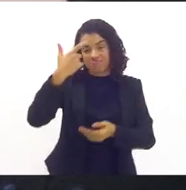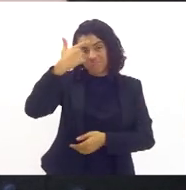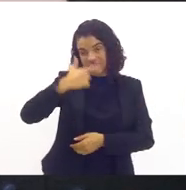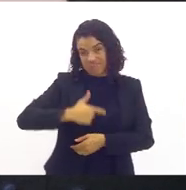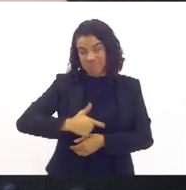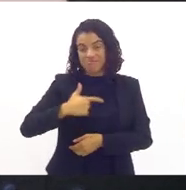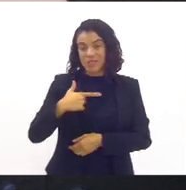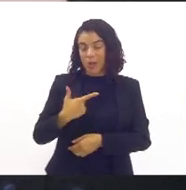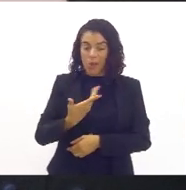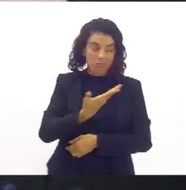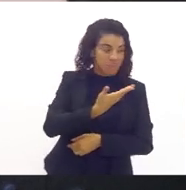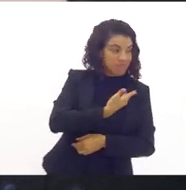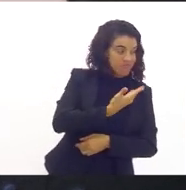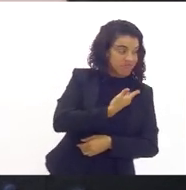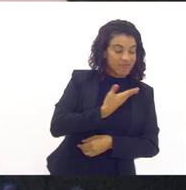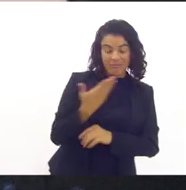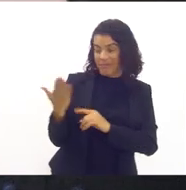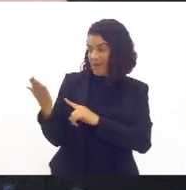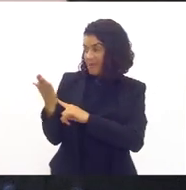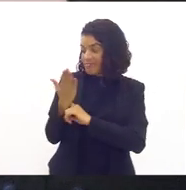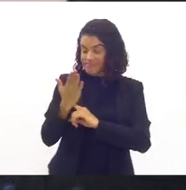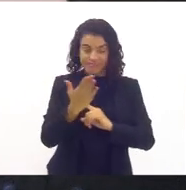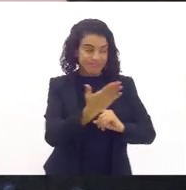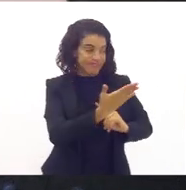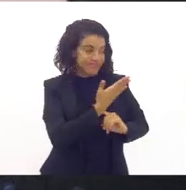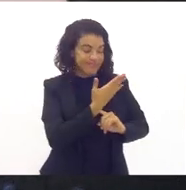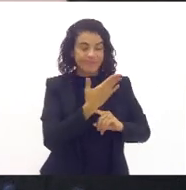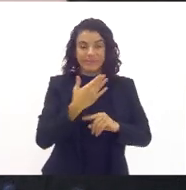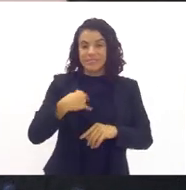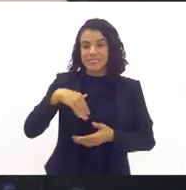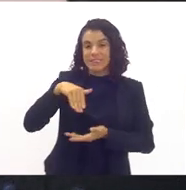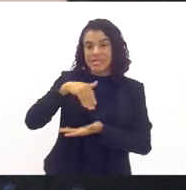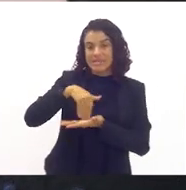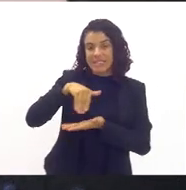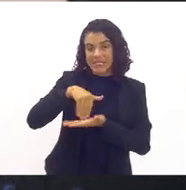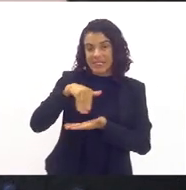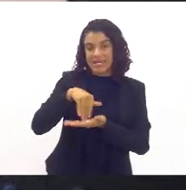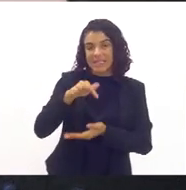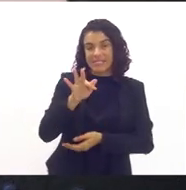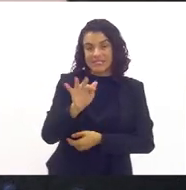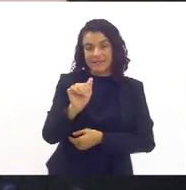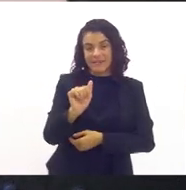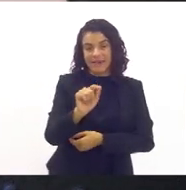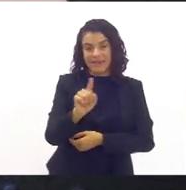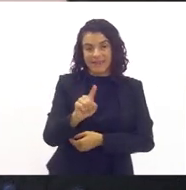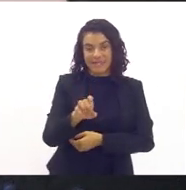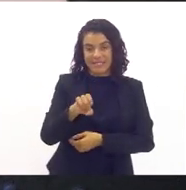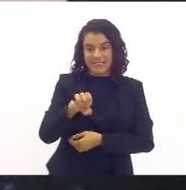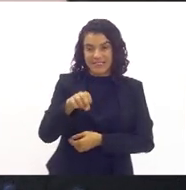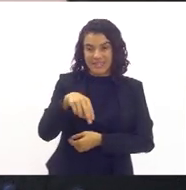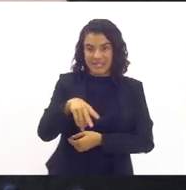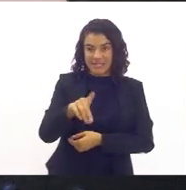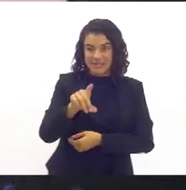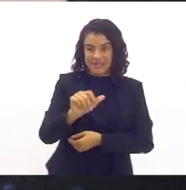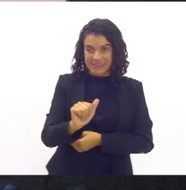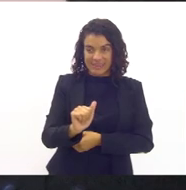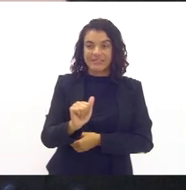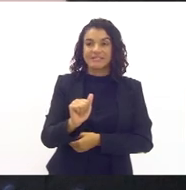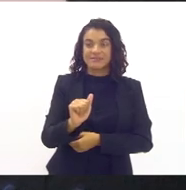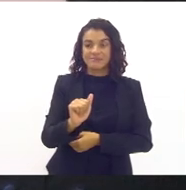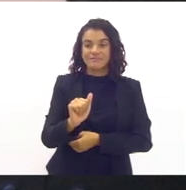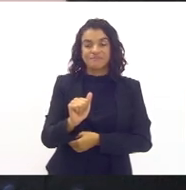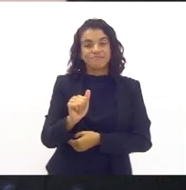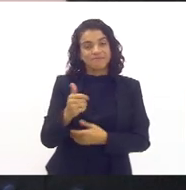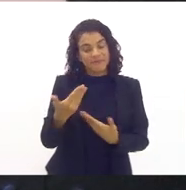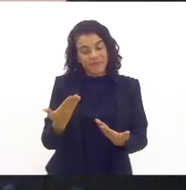dos meus colegas da Secretaria de Fazenda. Nos coloco aqui à disposição também para esclarecer as eventuais dúvidas,